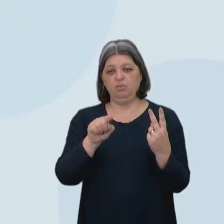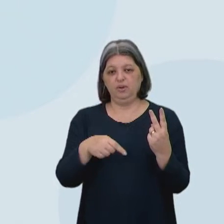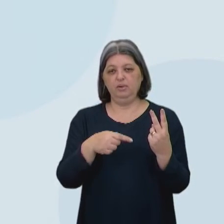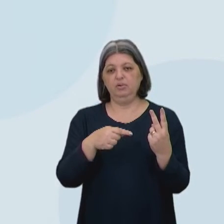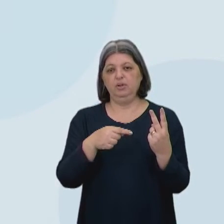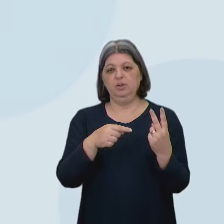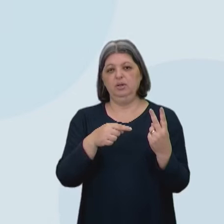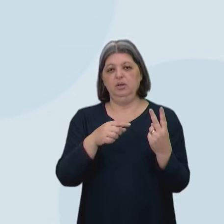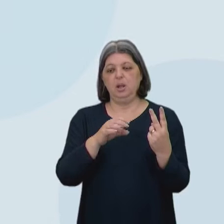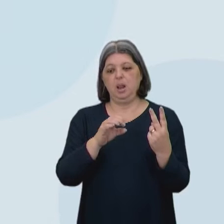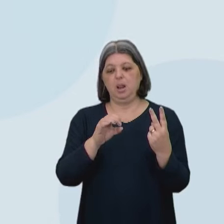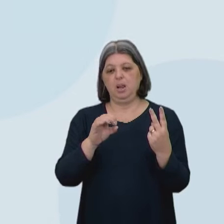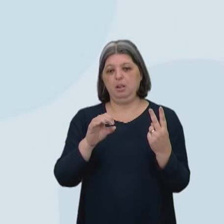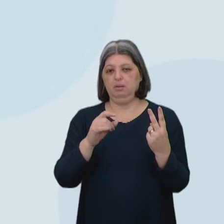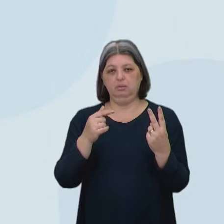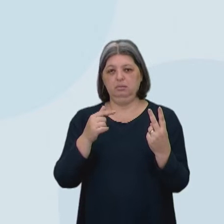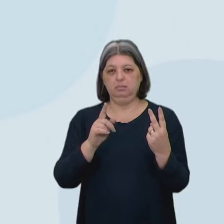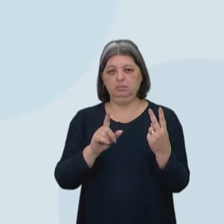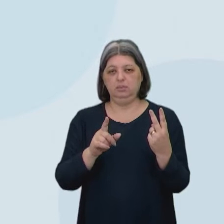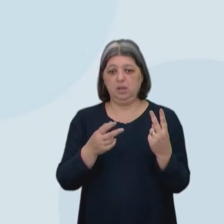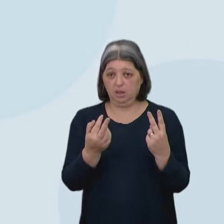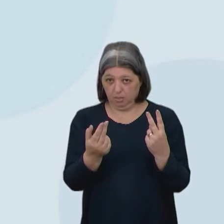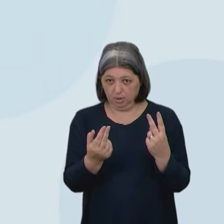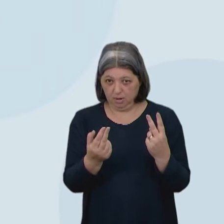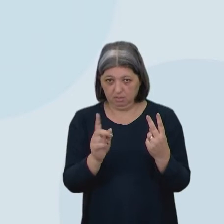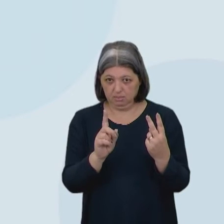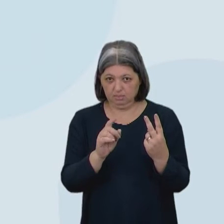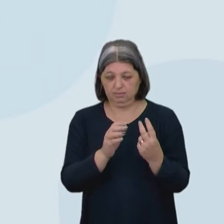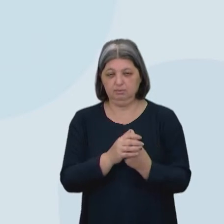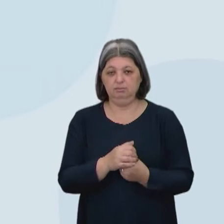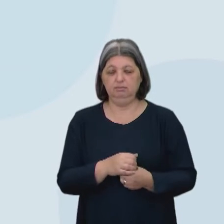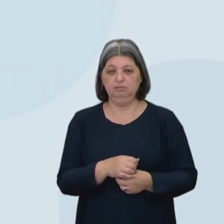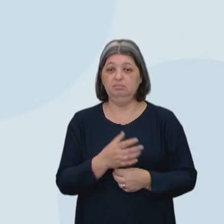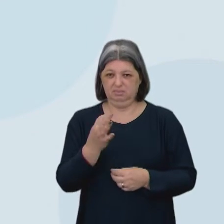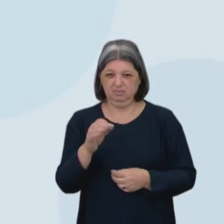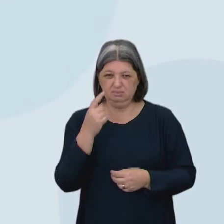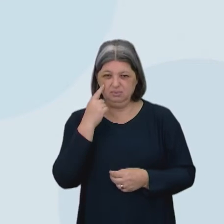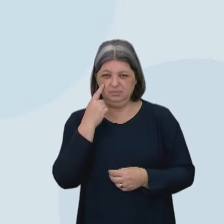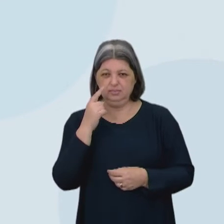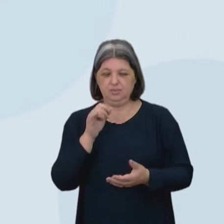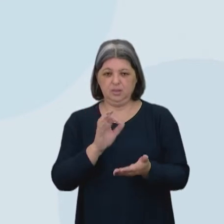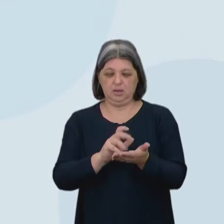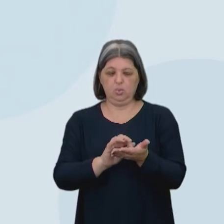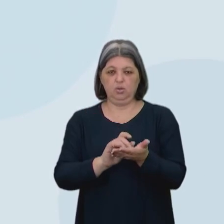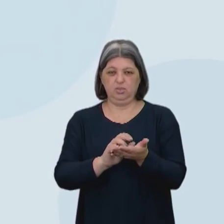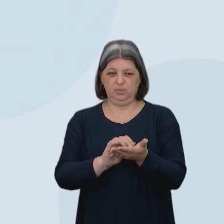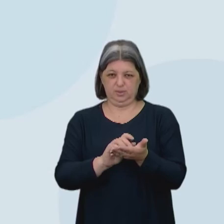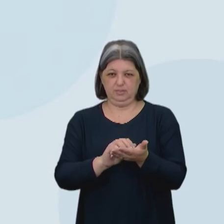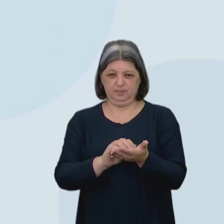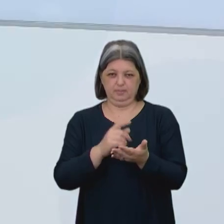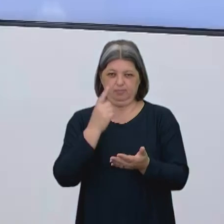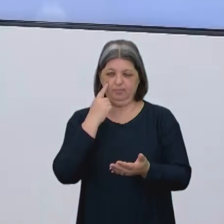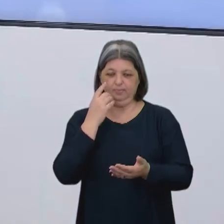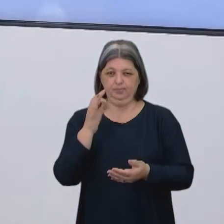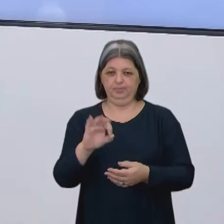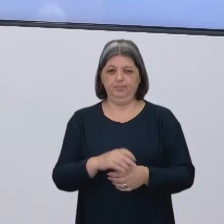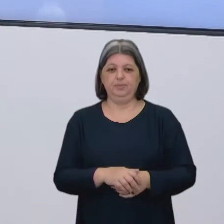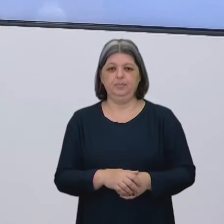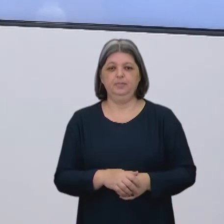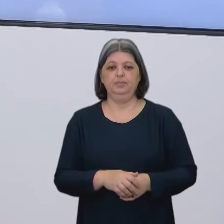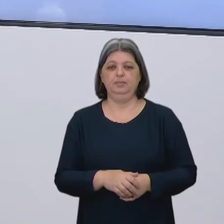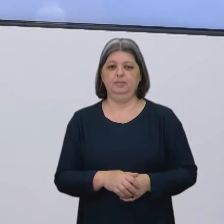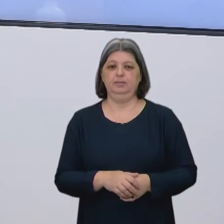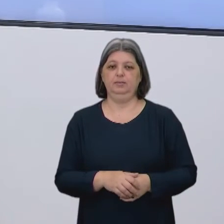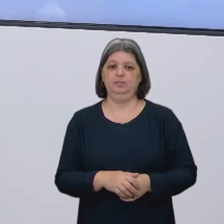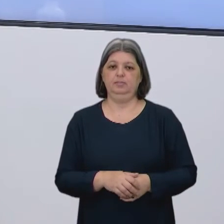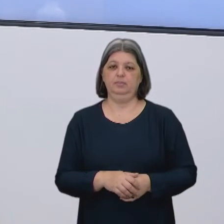blá, blá, blá, e não vai repetir nada. Então não é exato. Eu vou até pegar minha calculadora aqui, ó, pra falar exatamente o valor. Eu